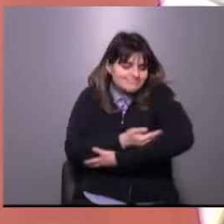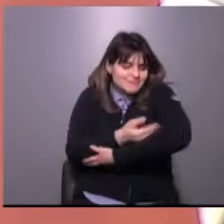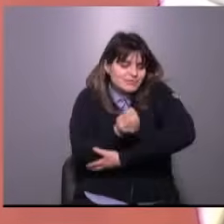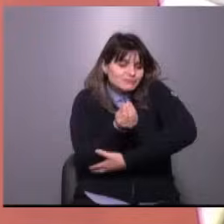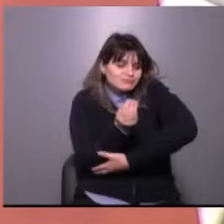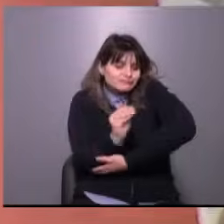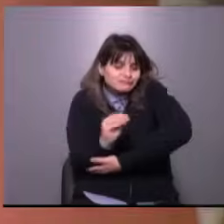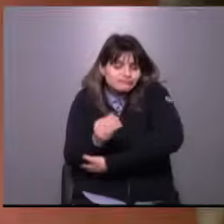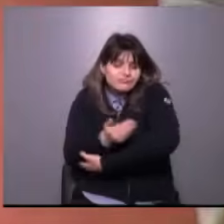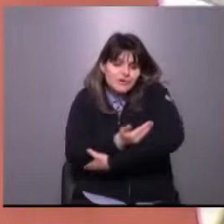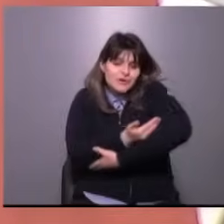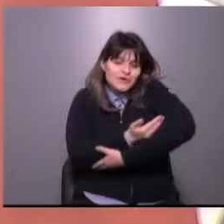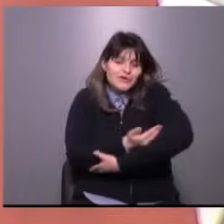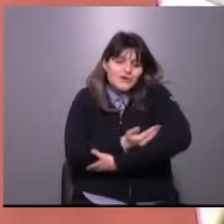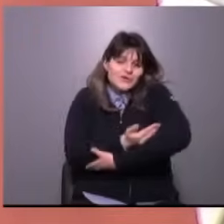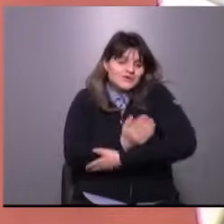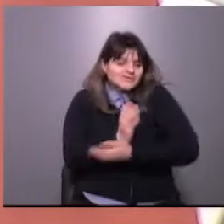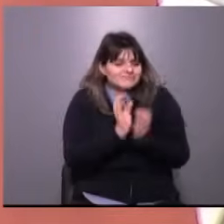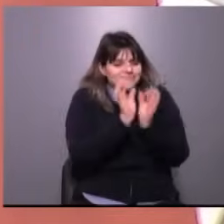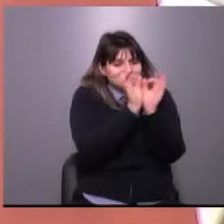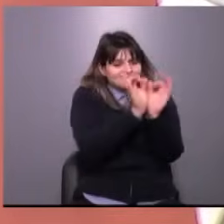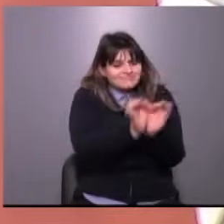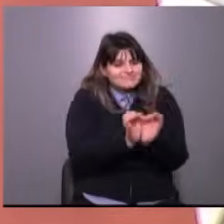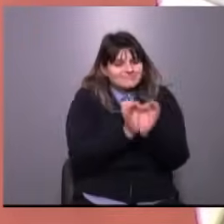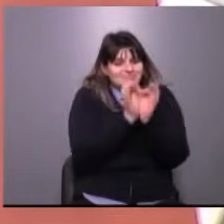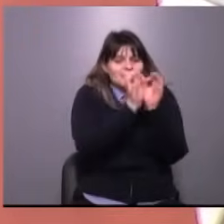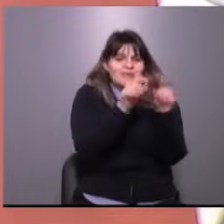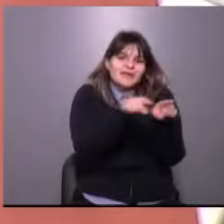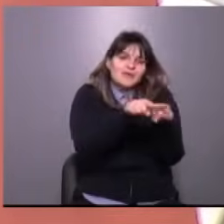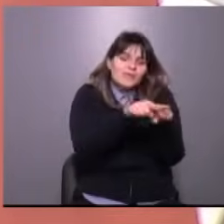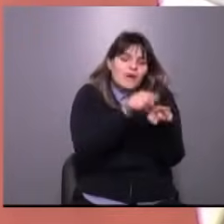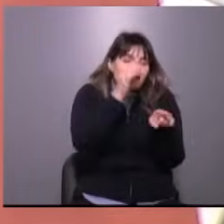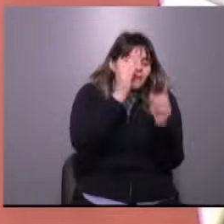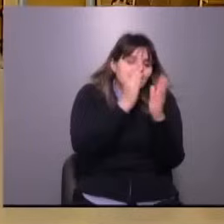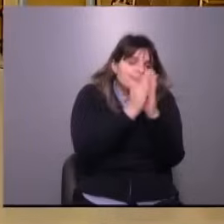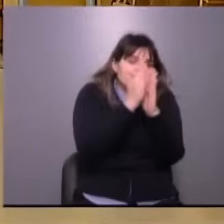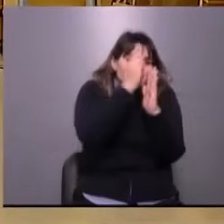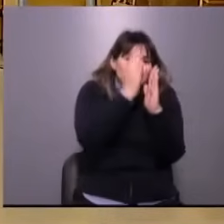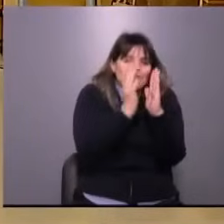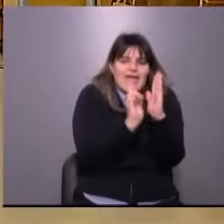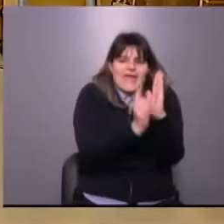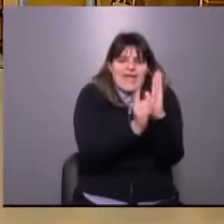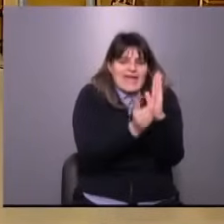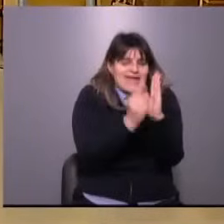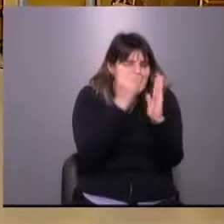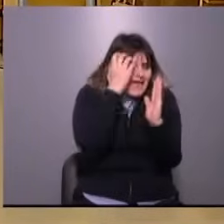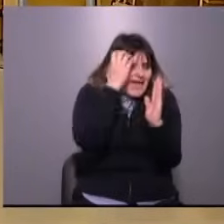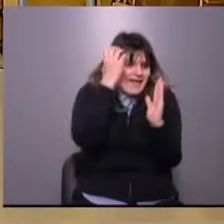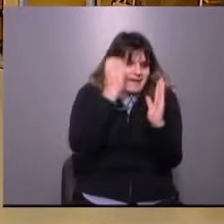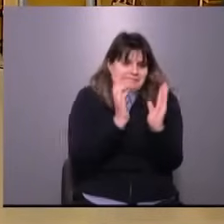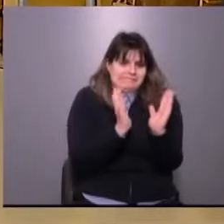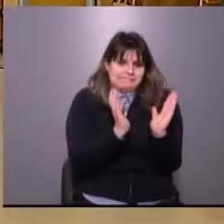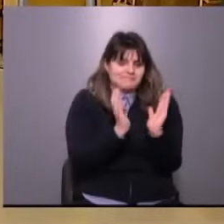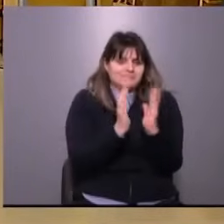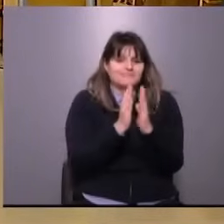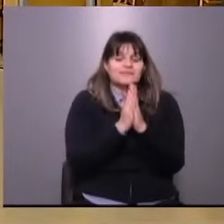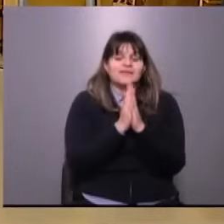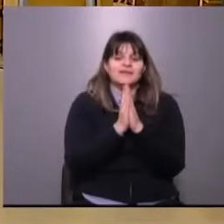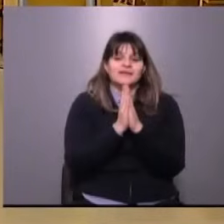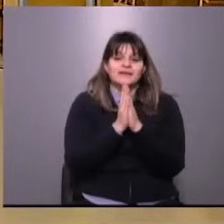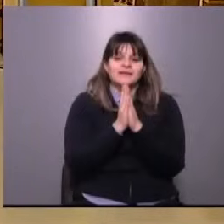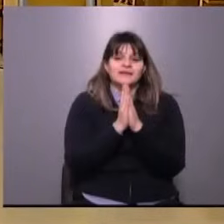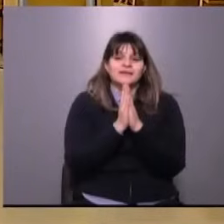como débil menino no berço, adora-o como seu Deus.